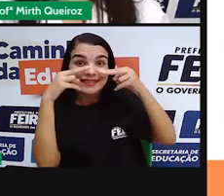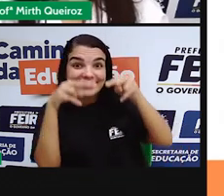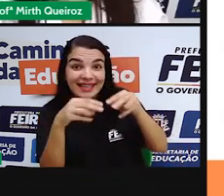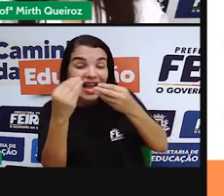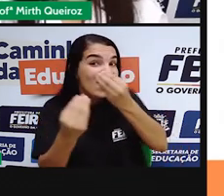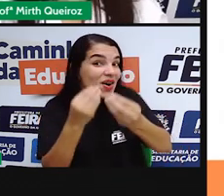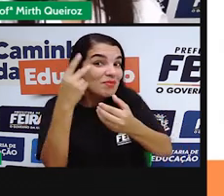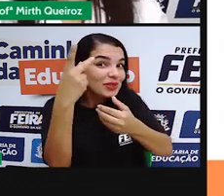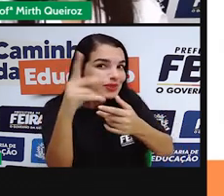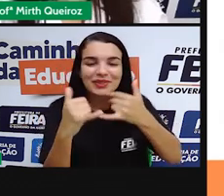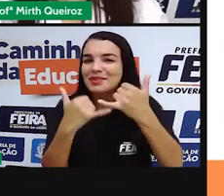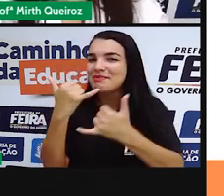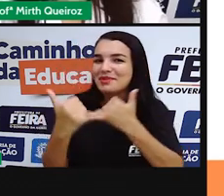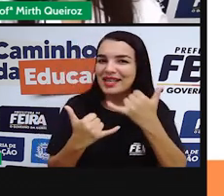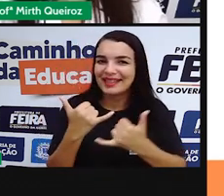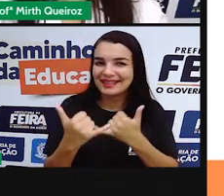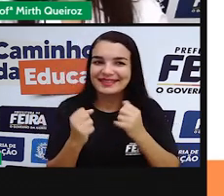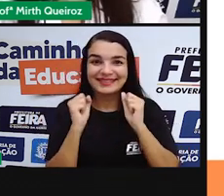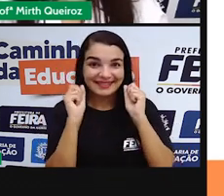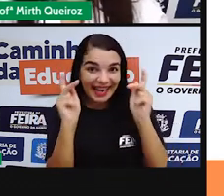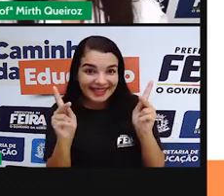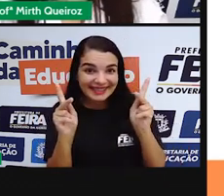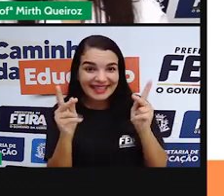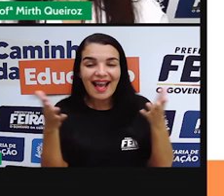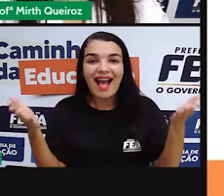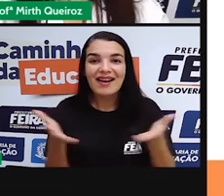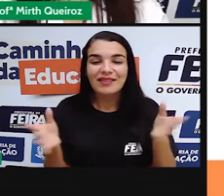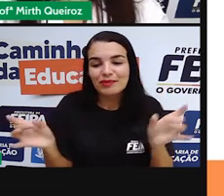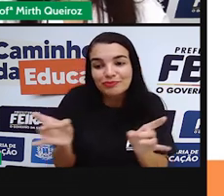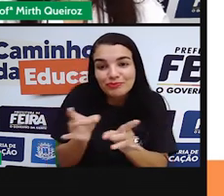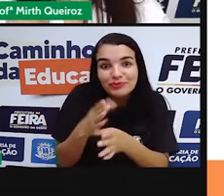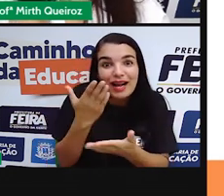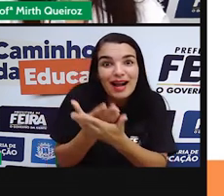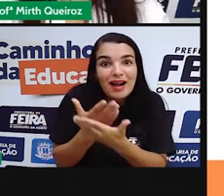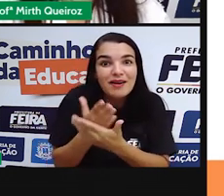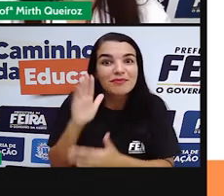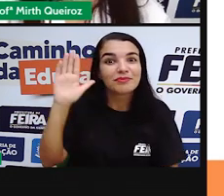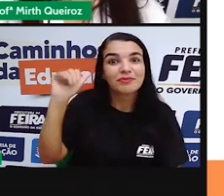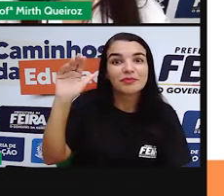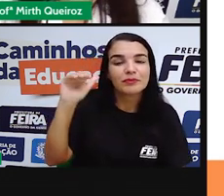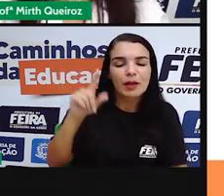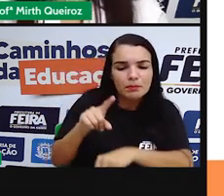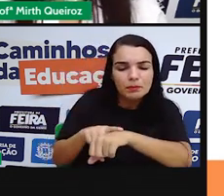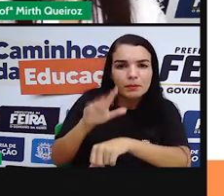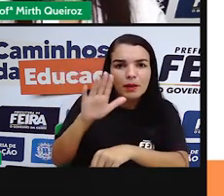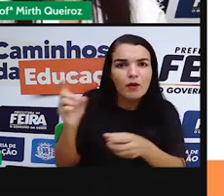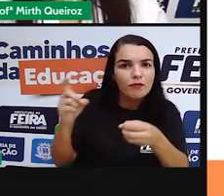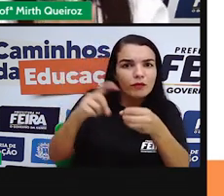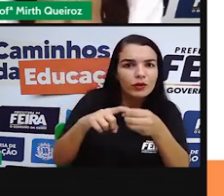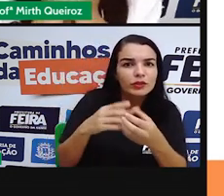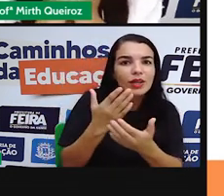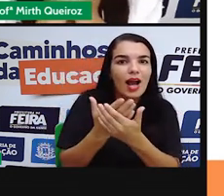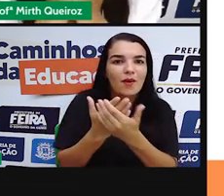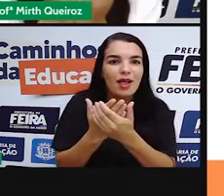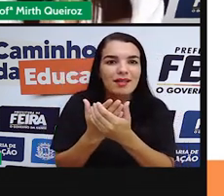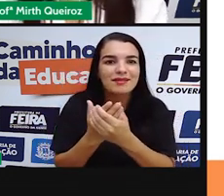foi aí a brincadeira de vocês, certo? A prova ficando por aqui. Daqui a pouquinho eu volto com mais uma